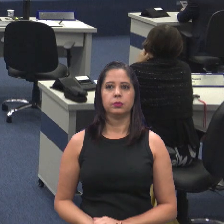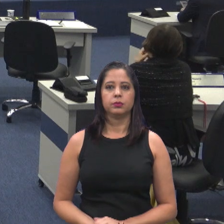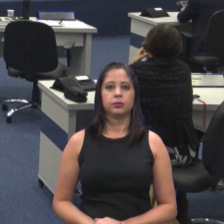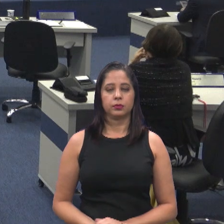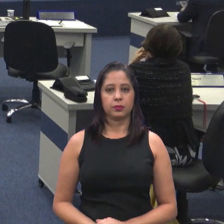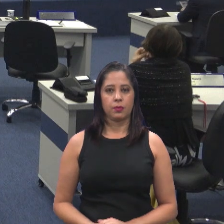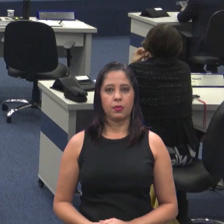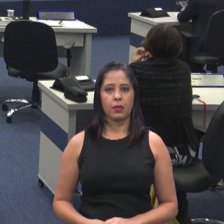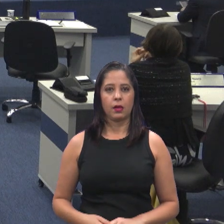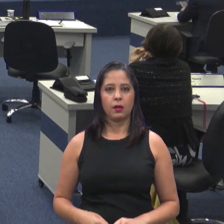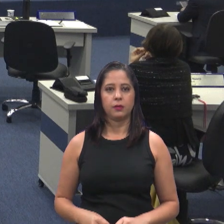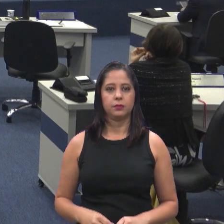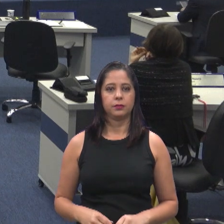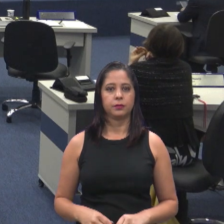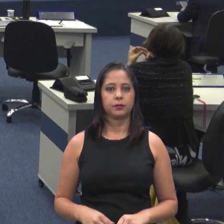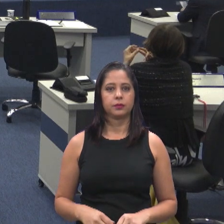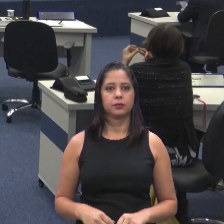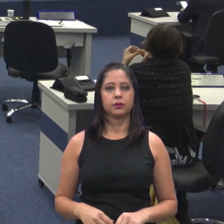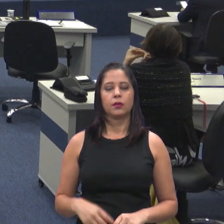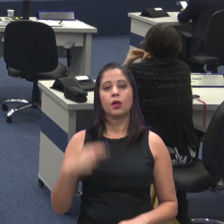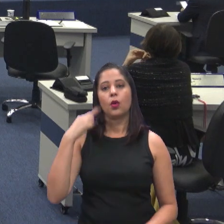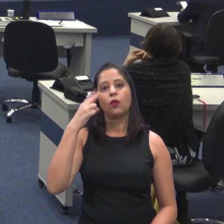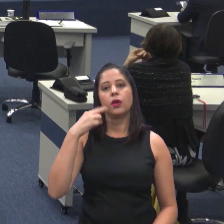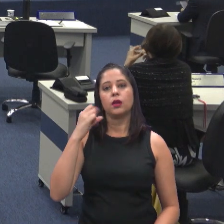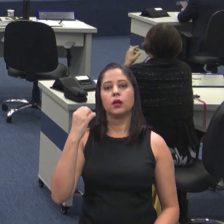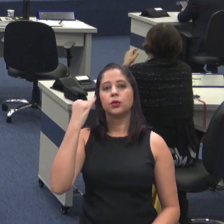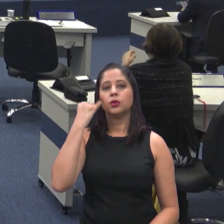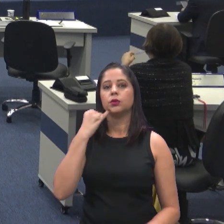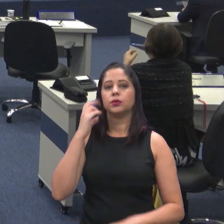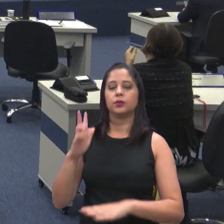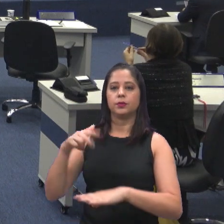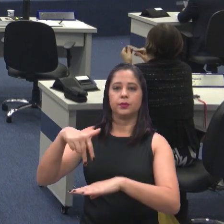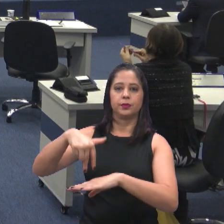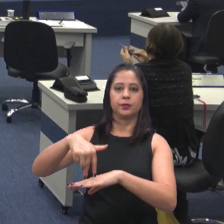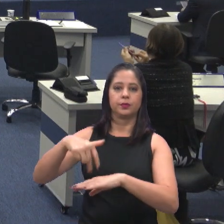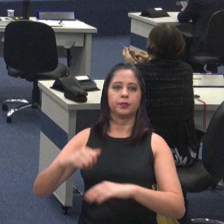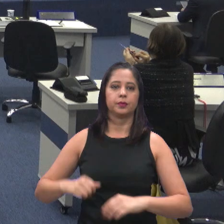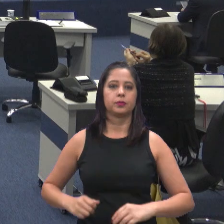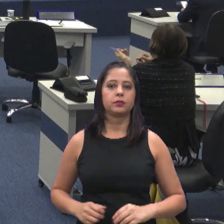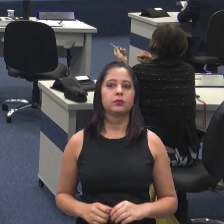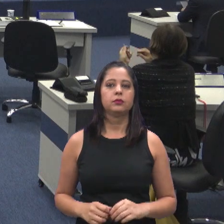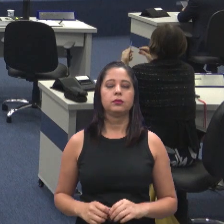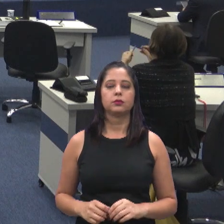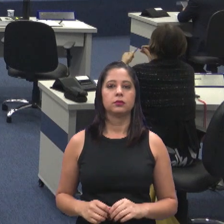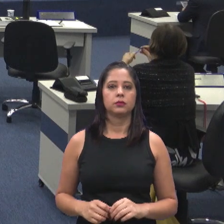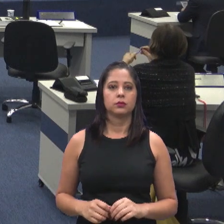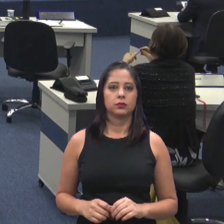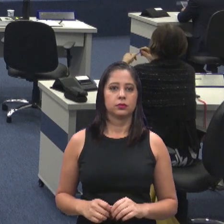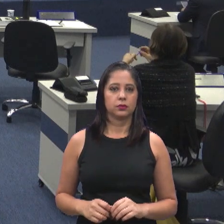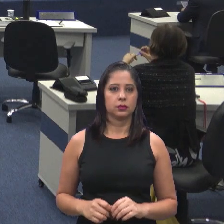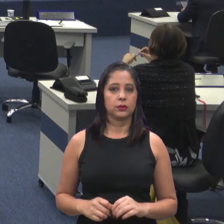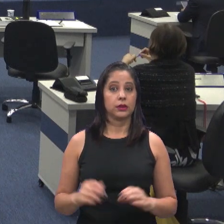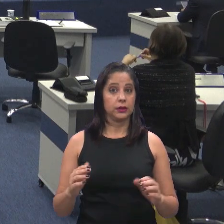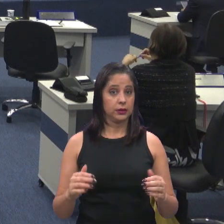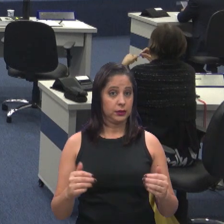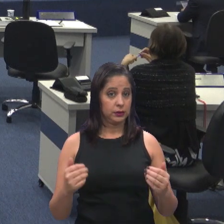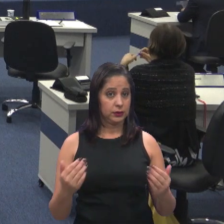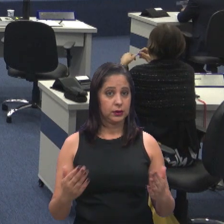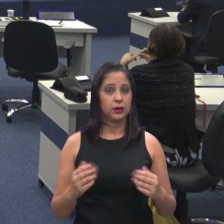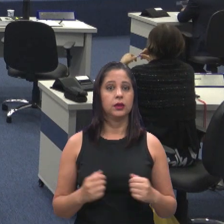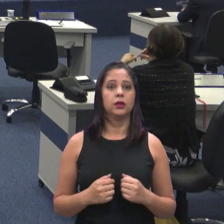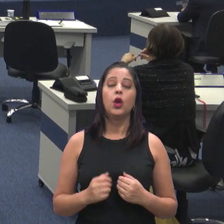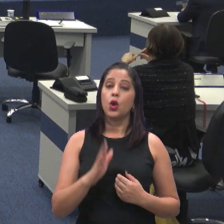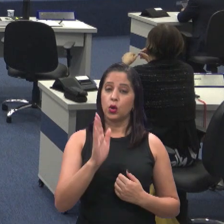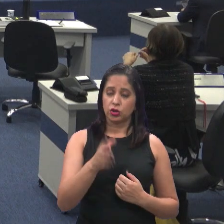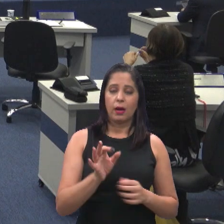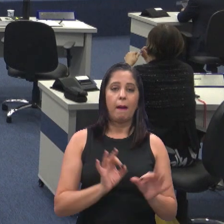Questão de justificativa de votação, o vereador Zé Luiz Nunes. Senhor presidente, assim que nós fizemos também um ofício,